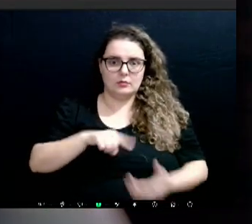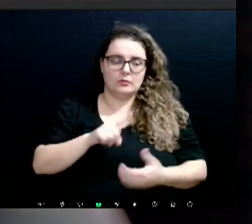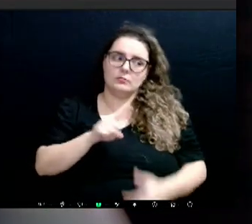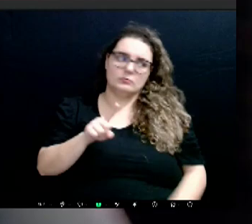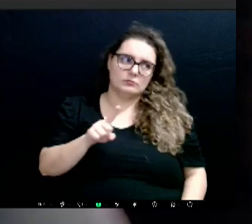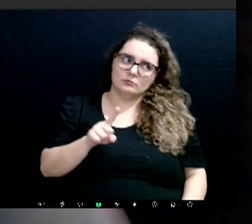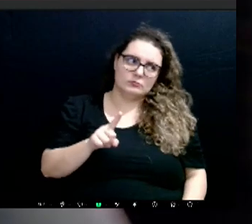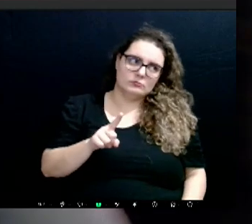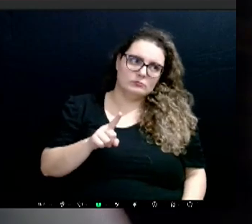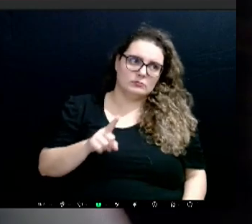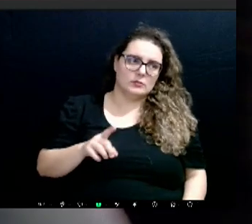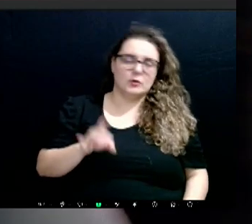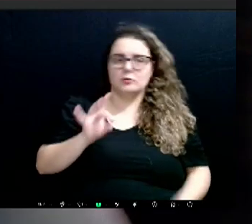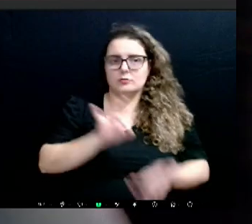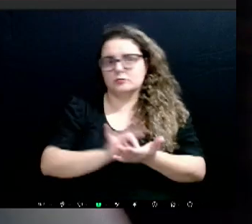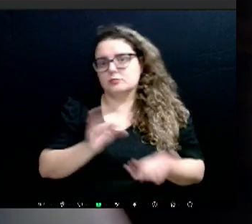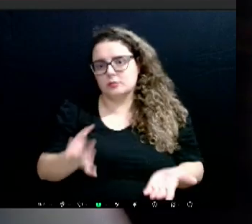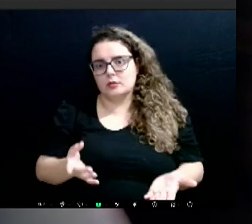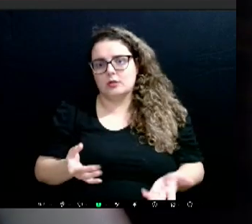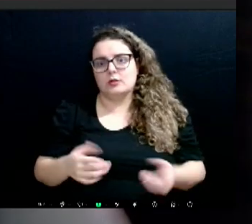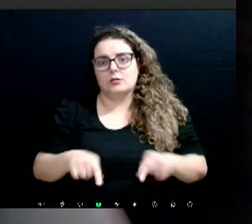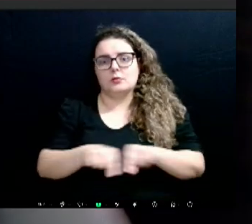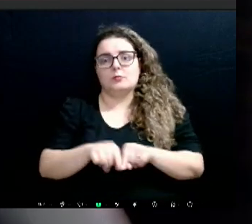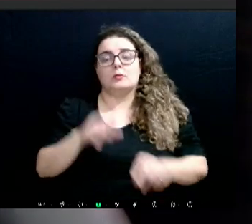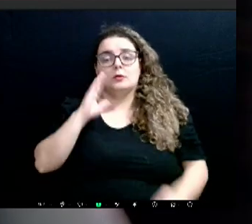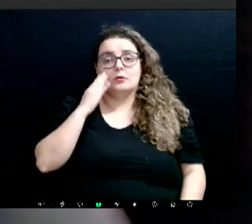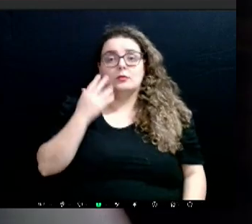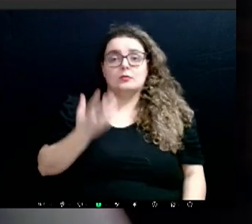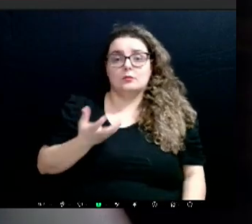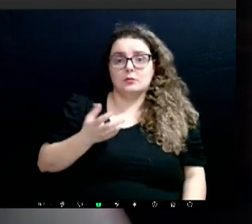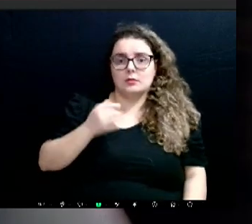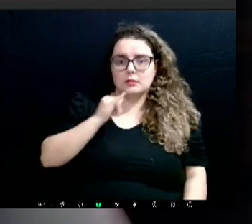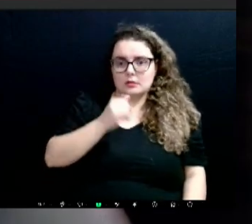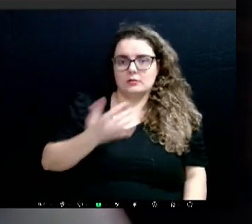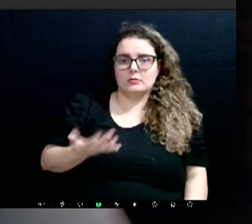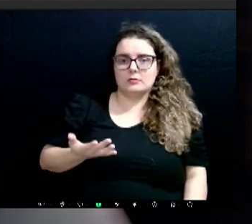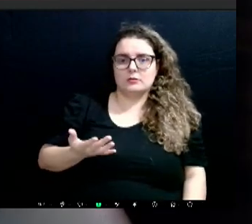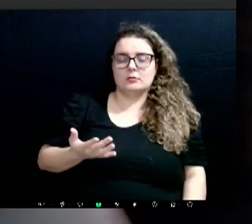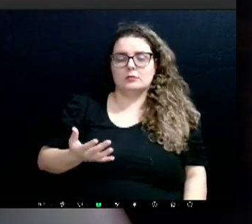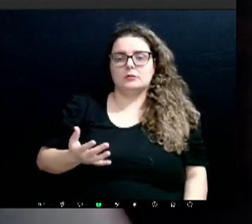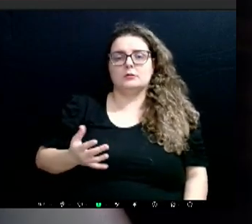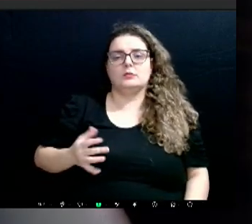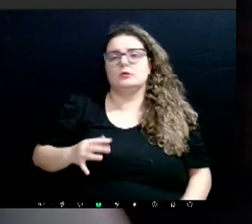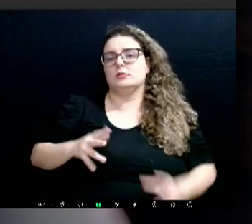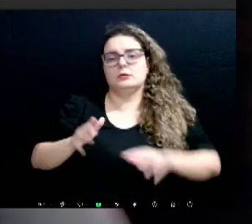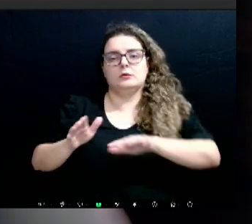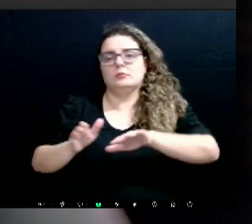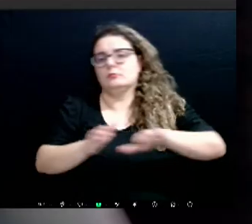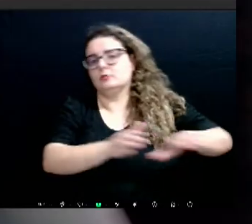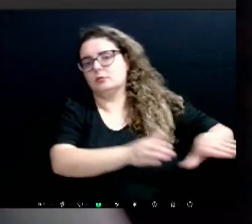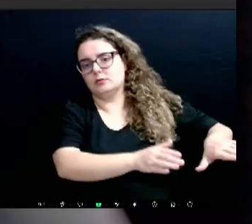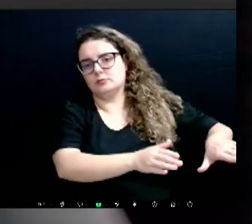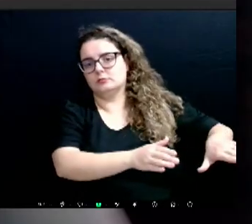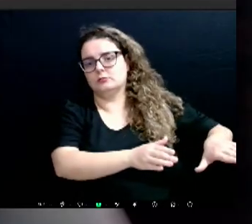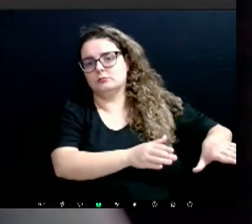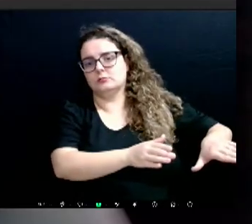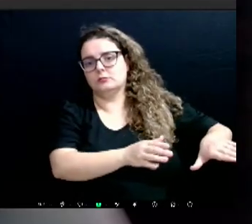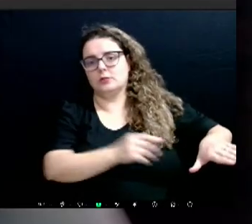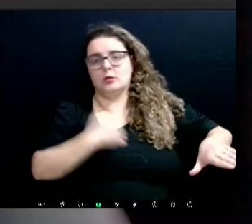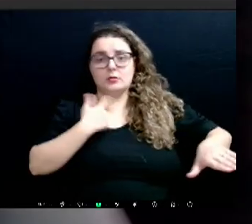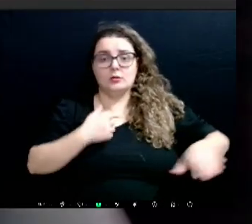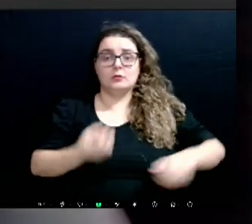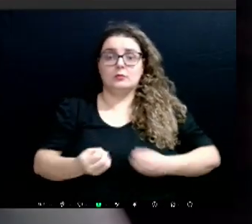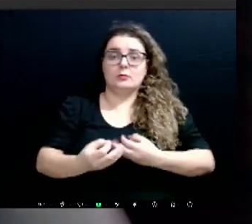Ao mesmo tempo, eu entendi o que ela quis dizer. Se eu tirar totalmente, porque nós colocamos, nós estamos na era da informação, nós não vamos